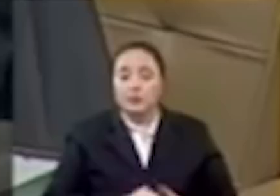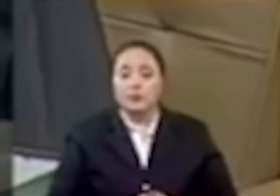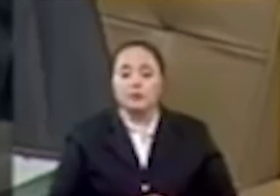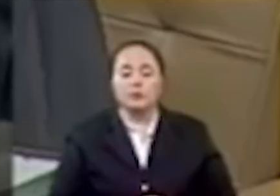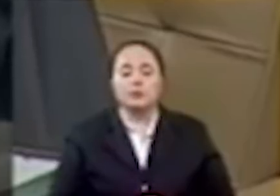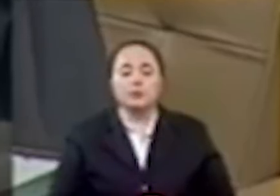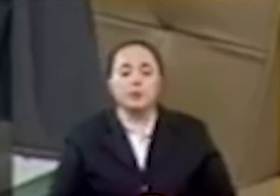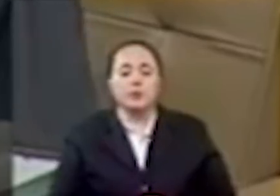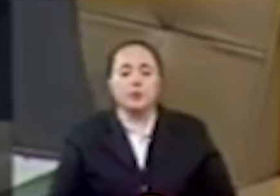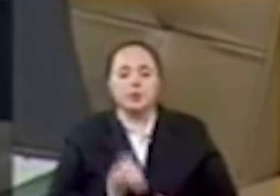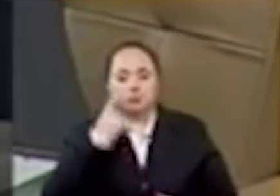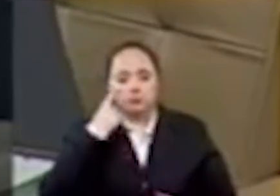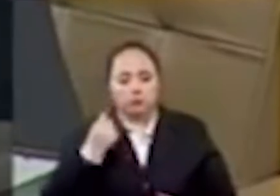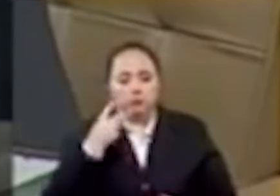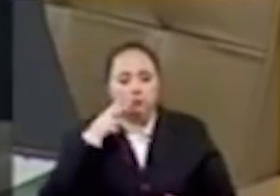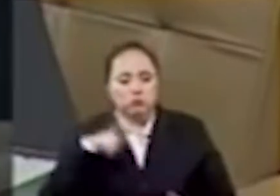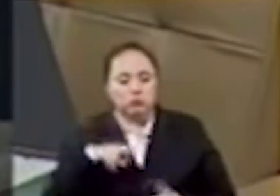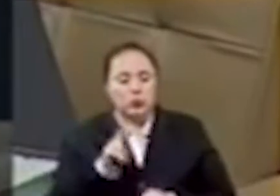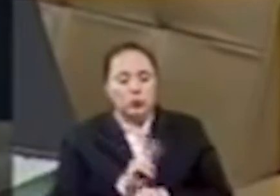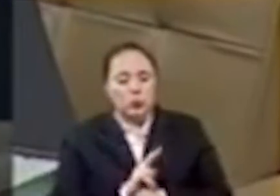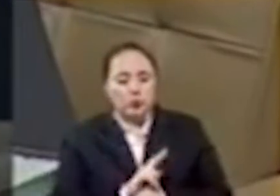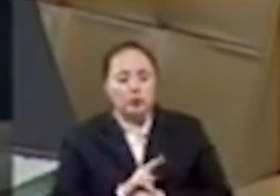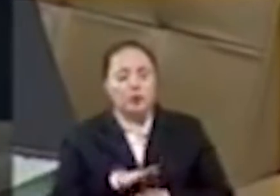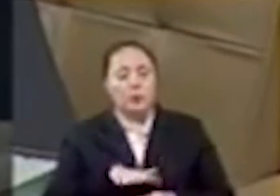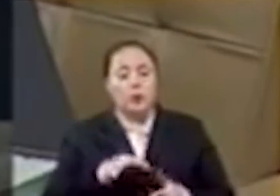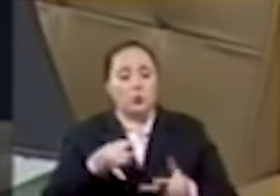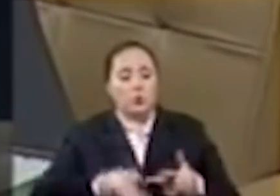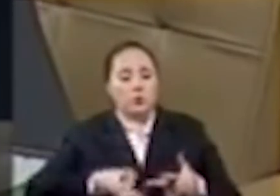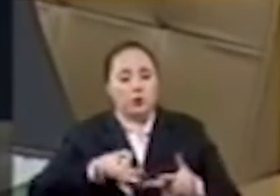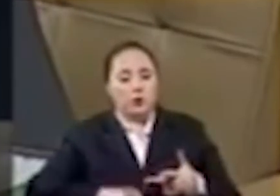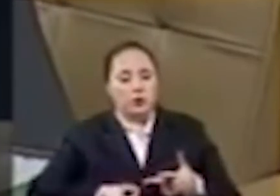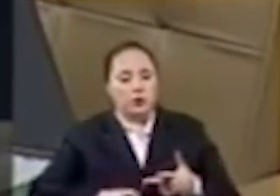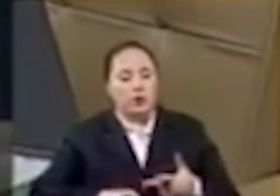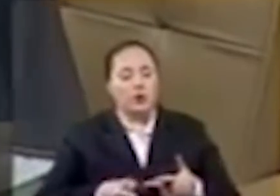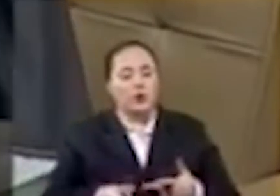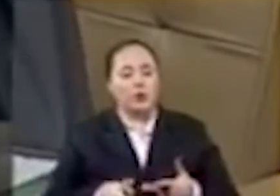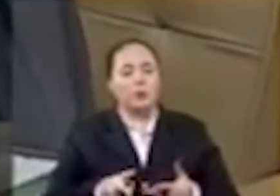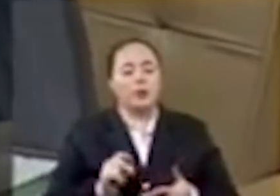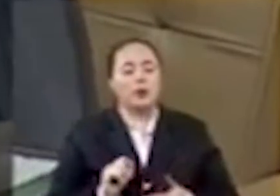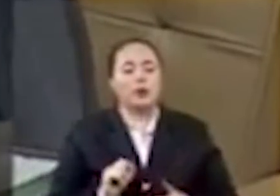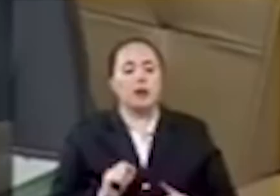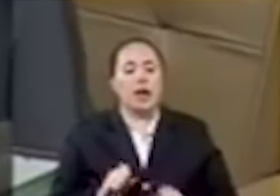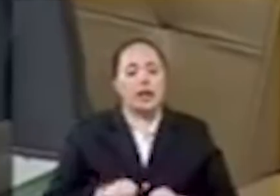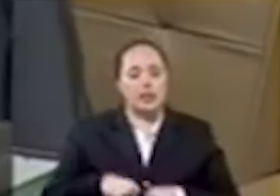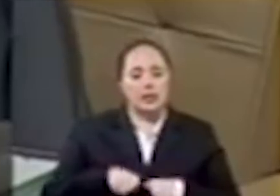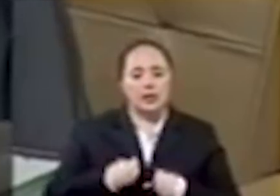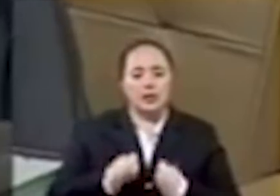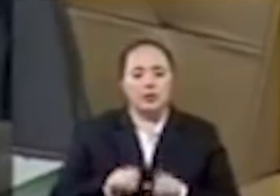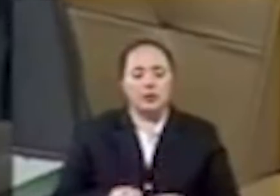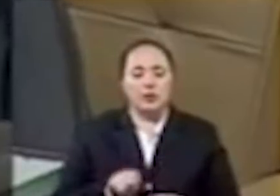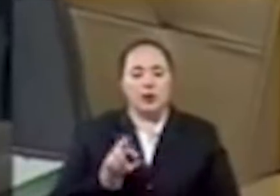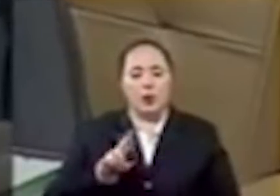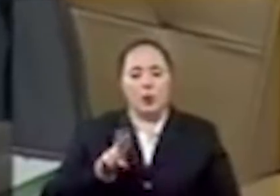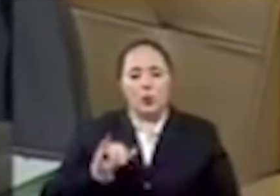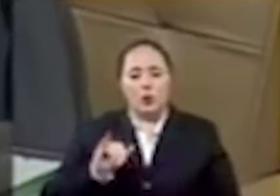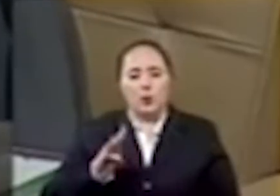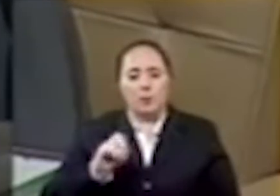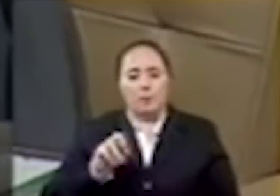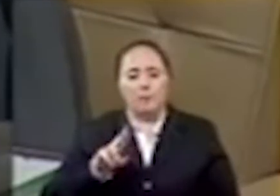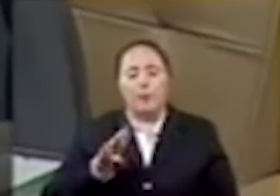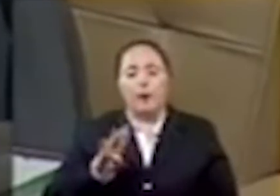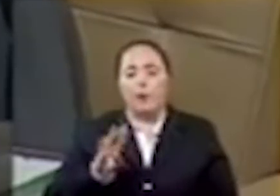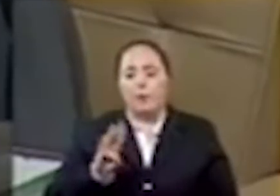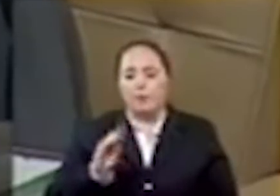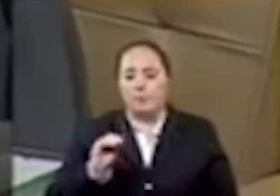deste controle por meio do Poder Judiciário, a sempre incisiva defesa de Rui Barbosa, que